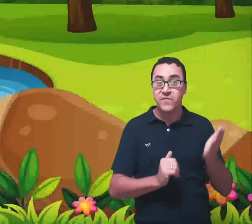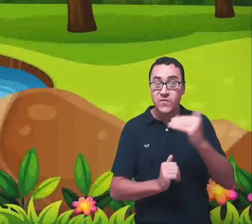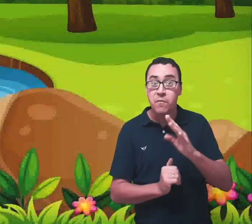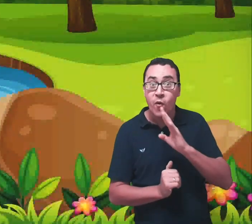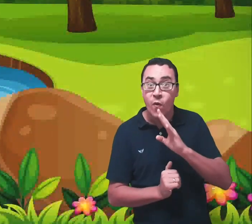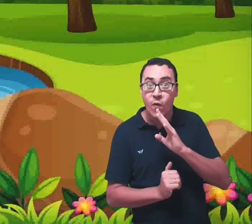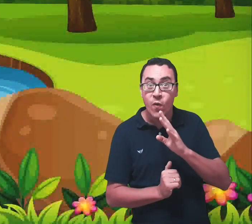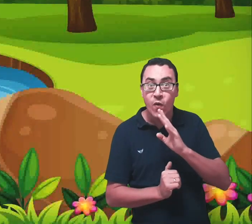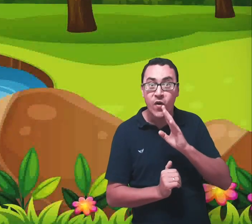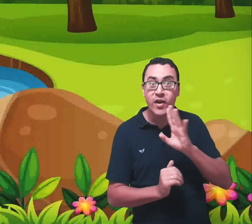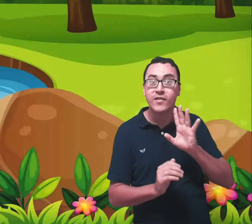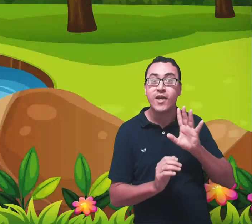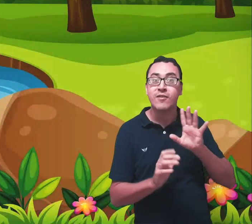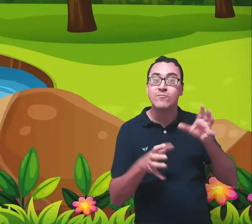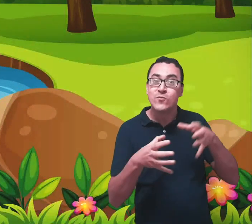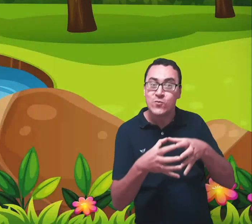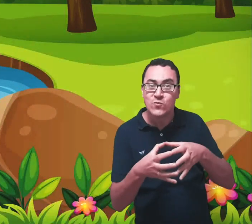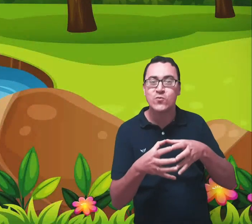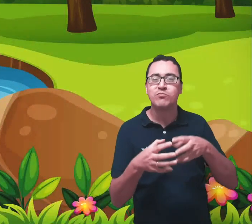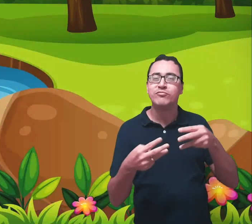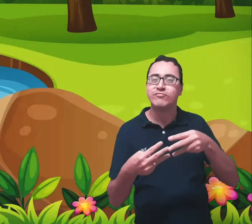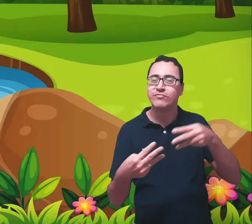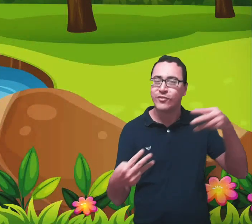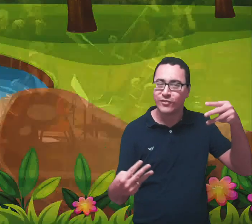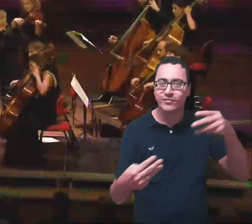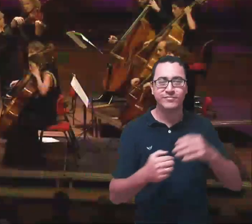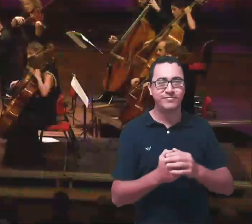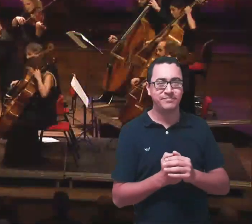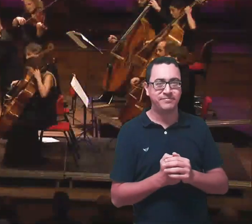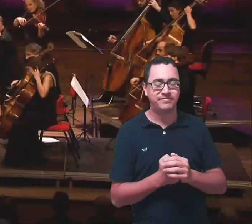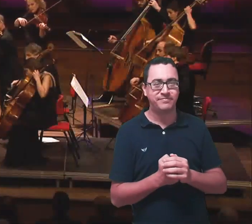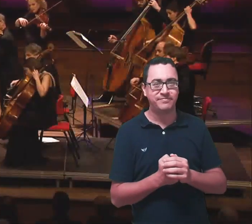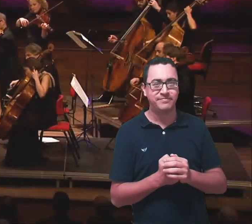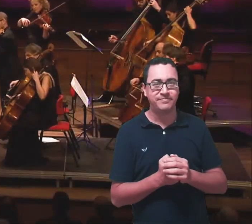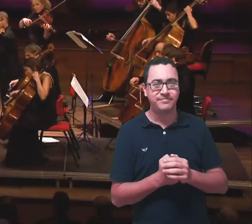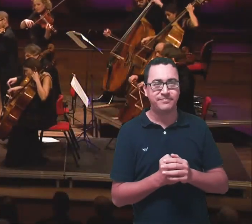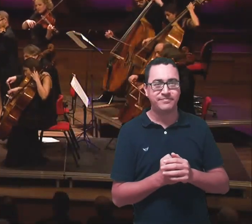Vamos conhecer então a família dos instrumentos de cordas.